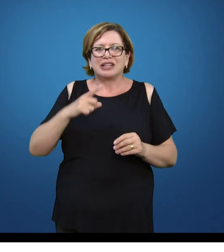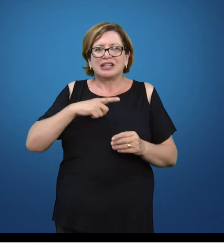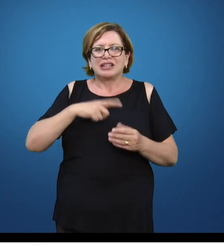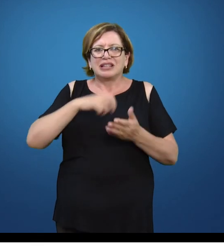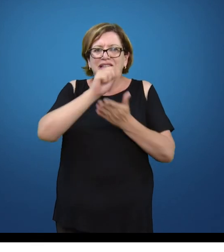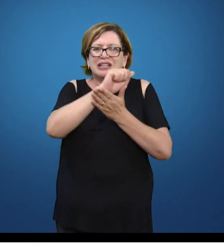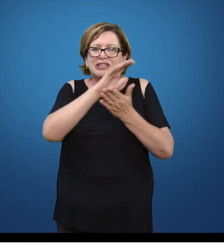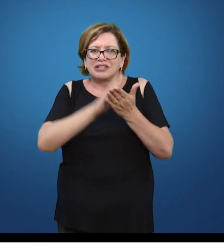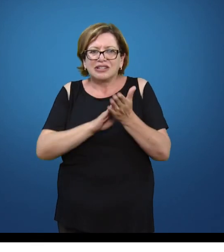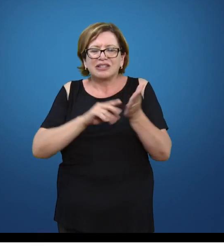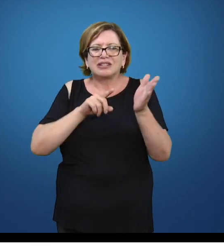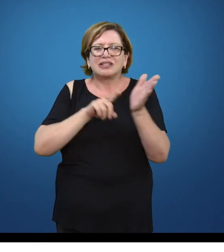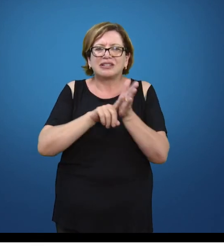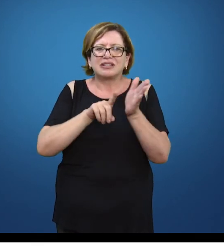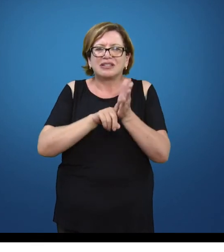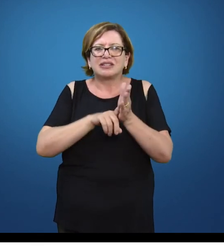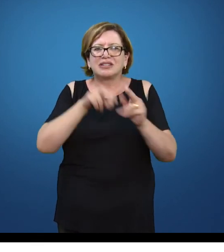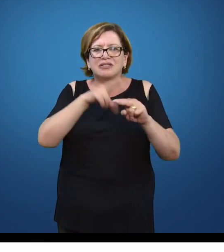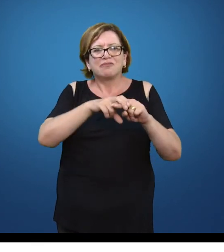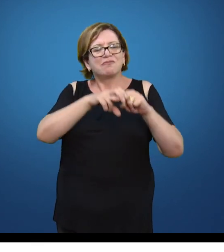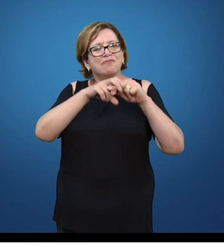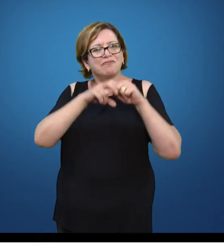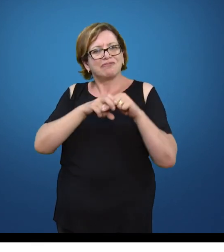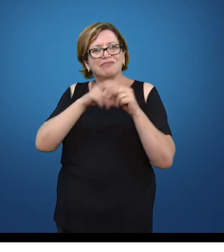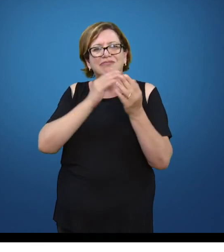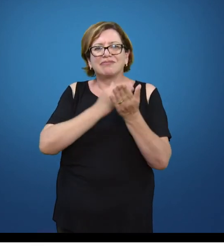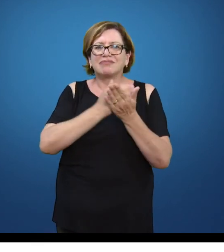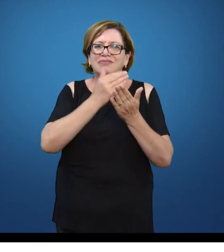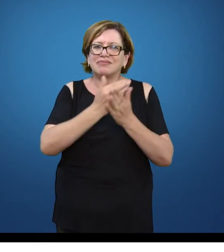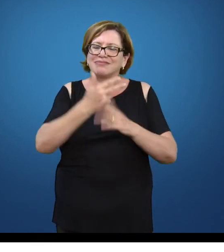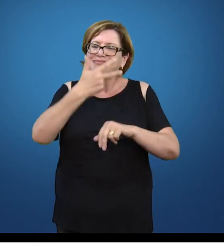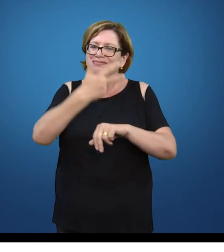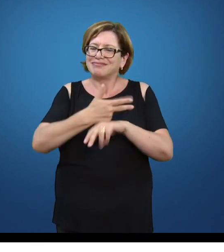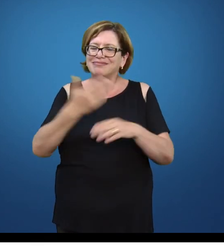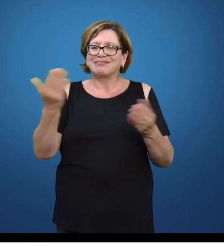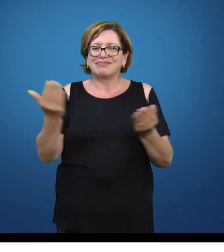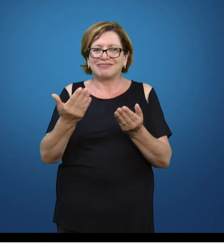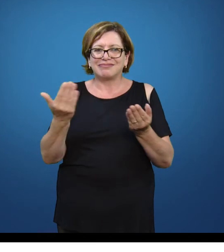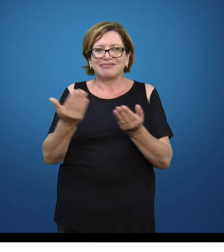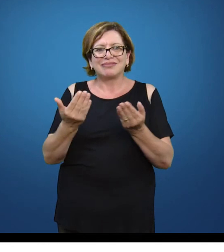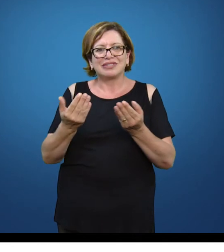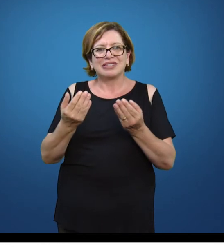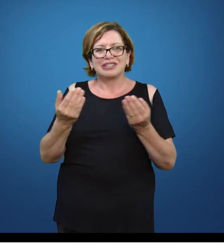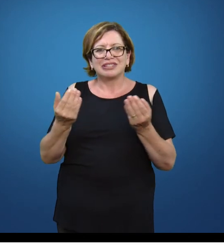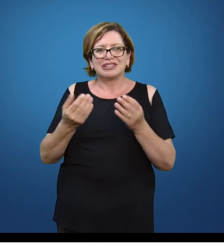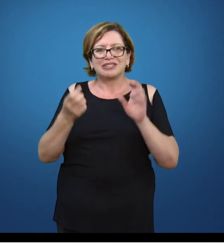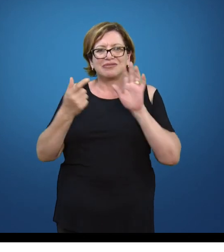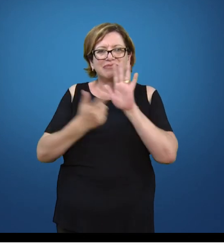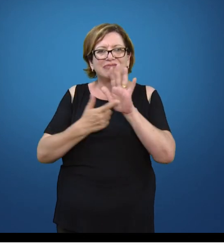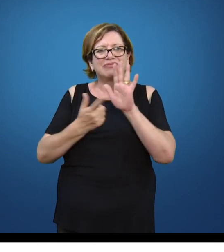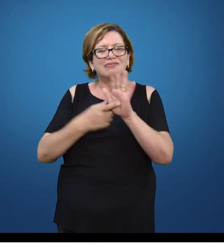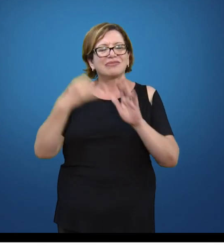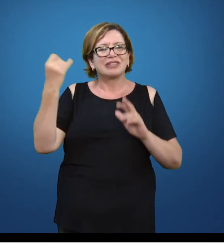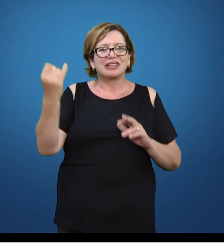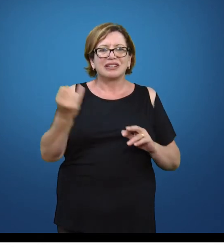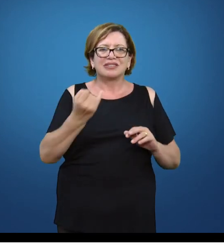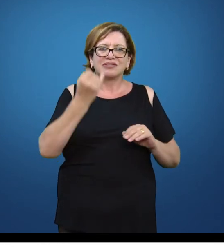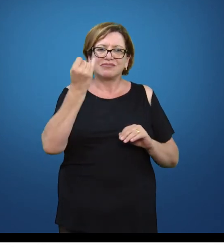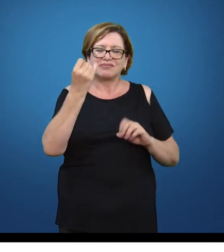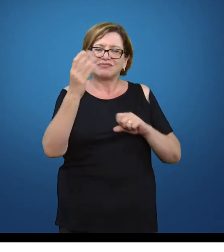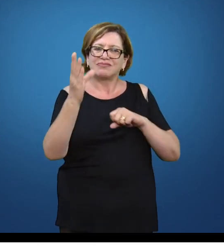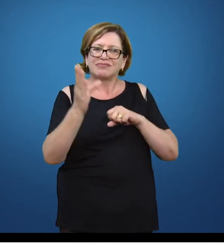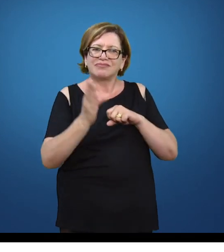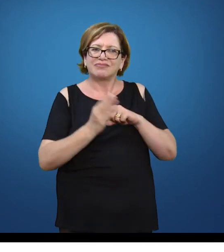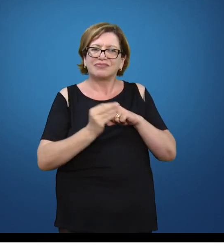exemplo, de pesquisa. Por isso que eu iniciei essa videoaula trazendo ali para vocês a importância do